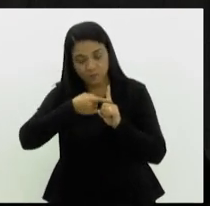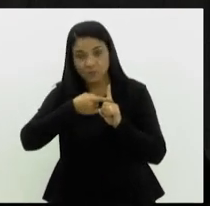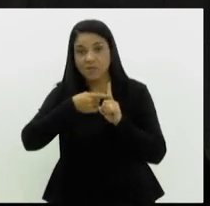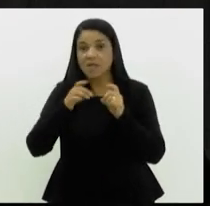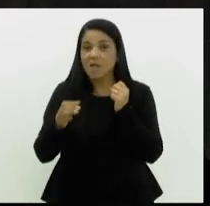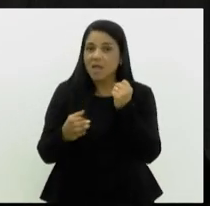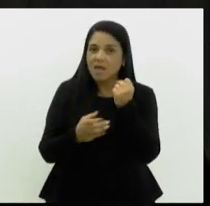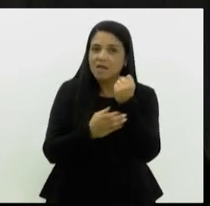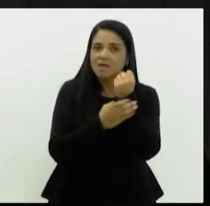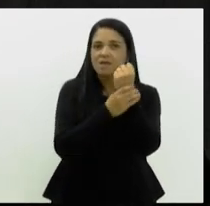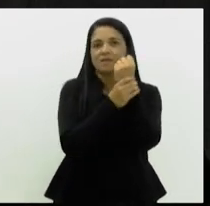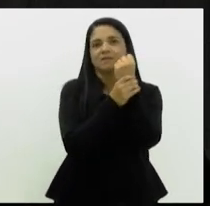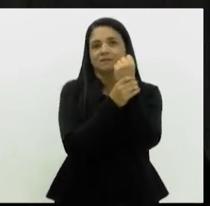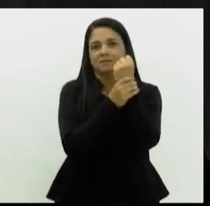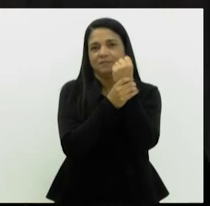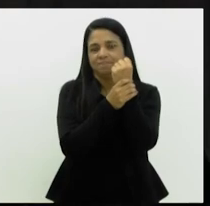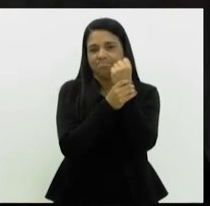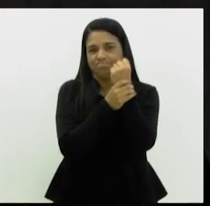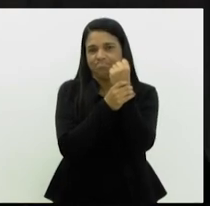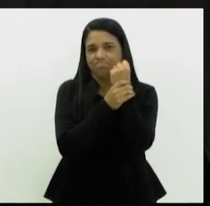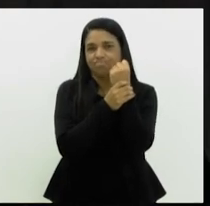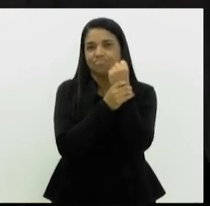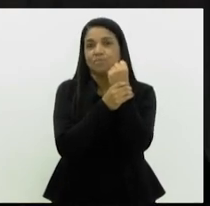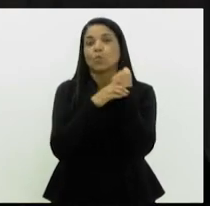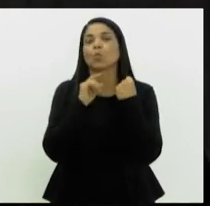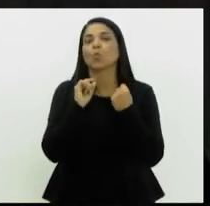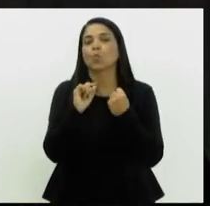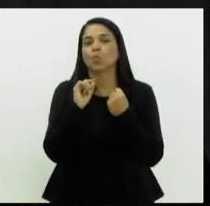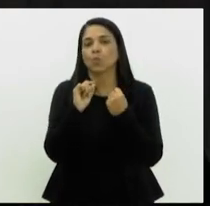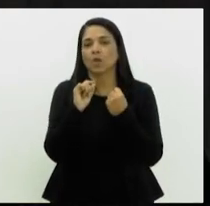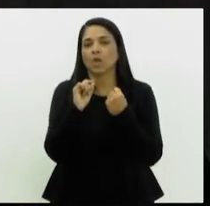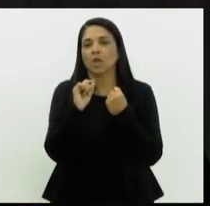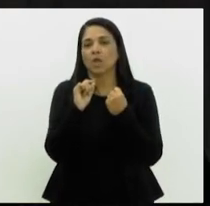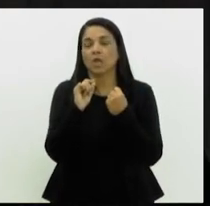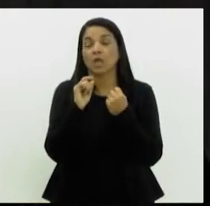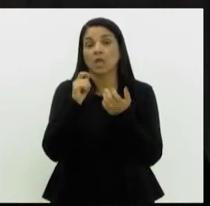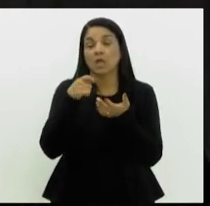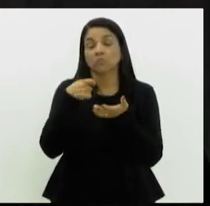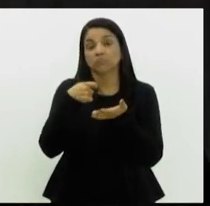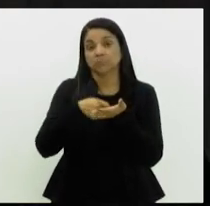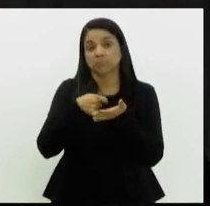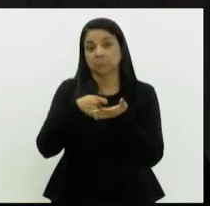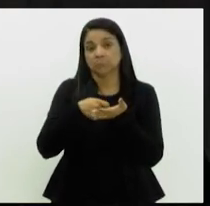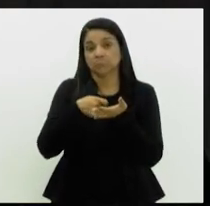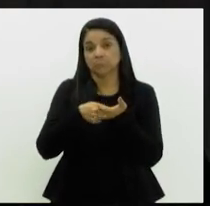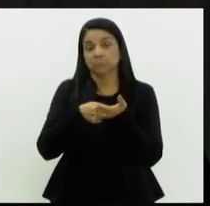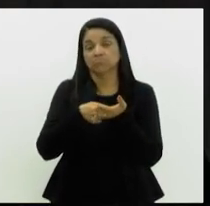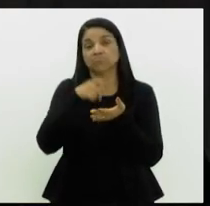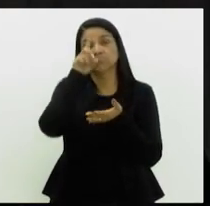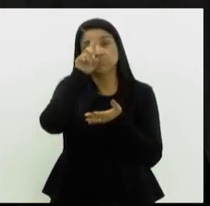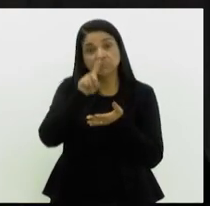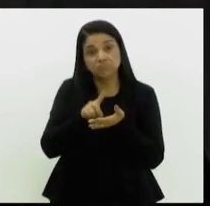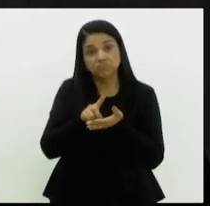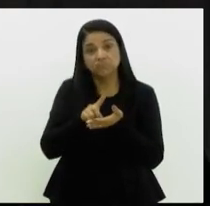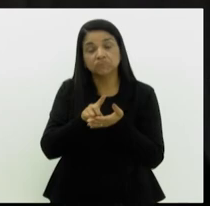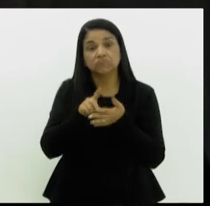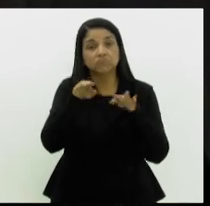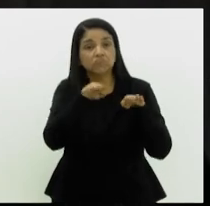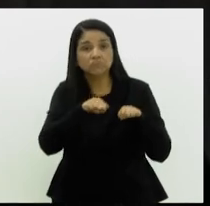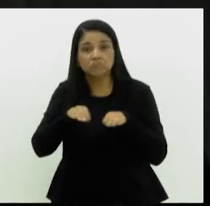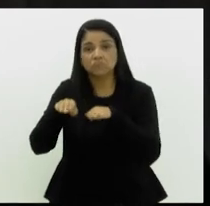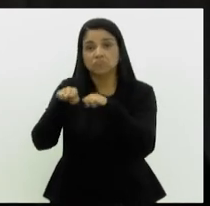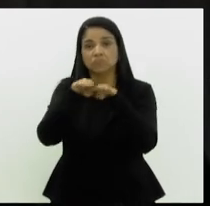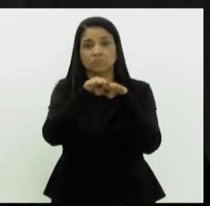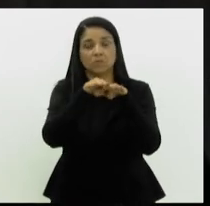todos nós estejamos sob impostas as mesmas leis que todas as mulheres no Estado do Rio de Janeiro já